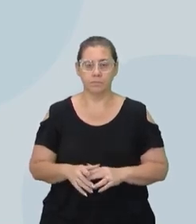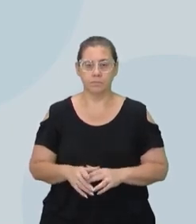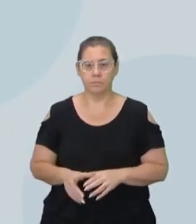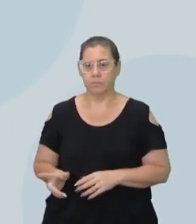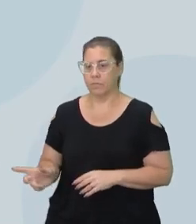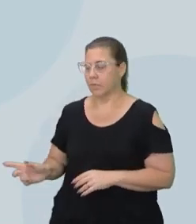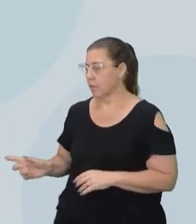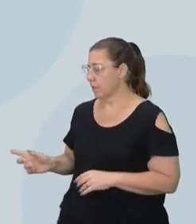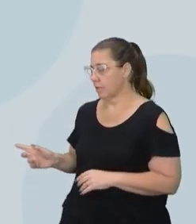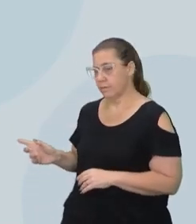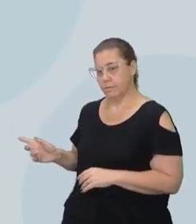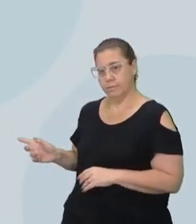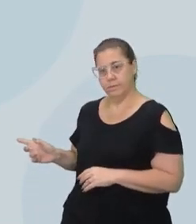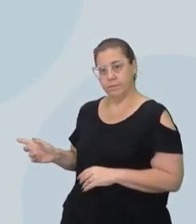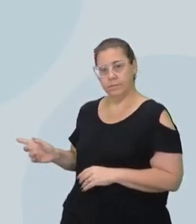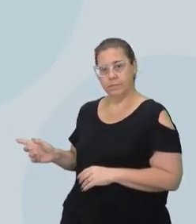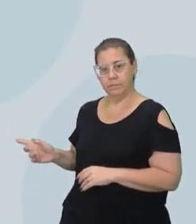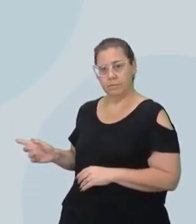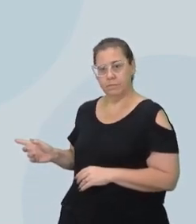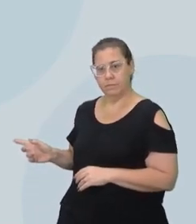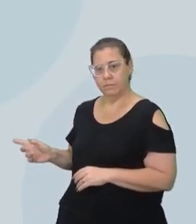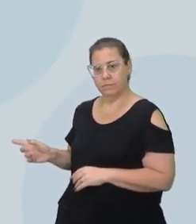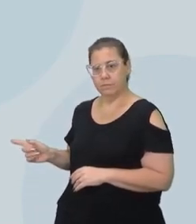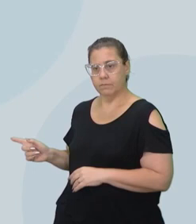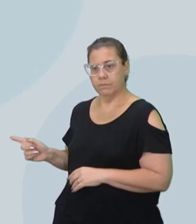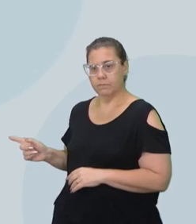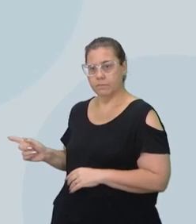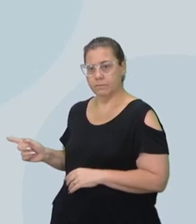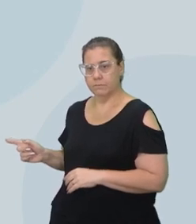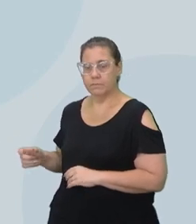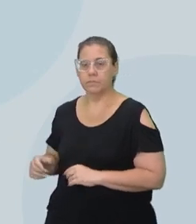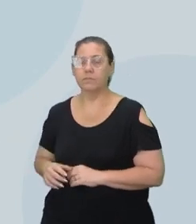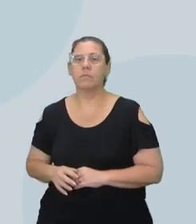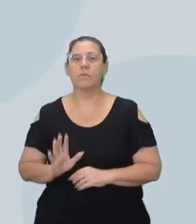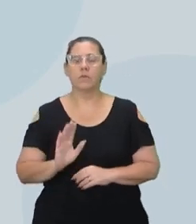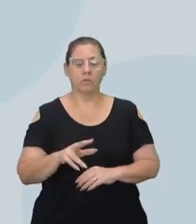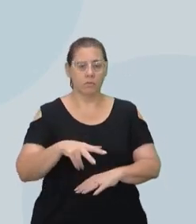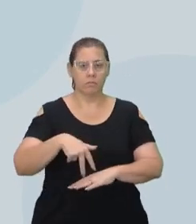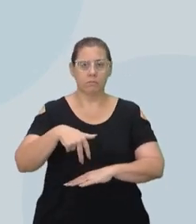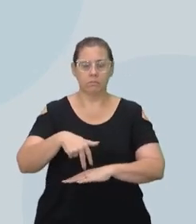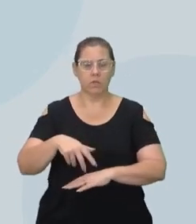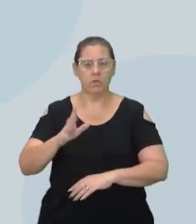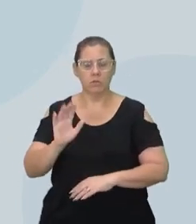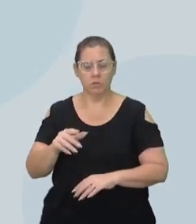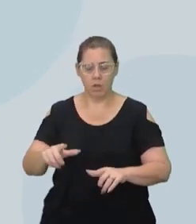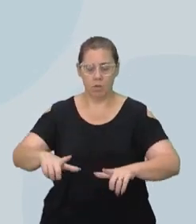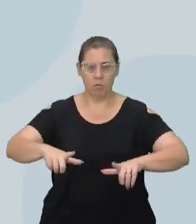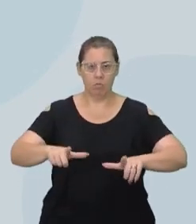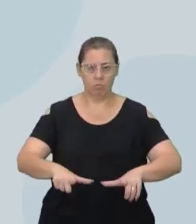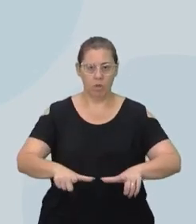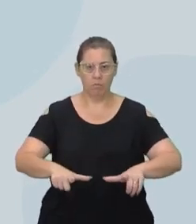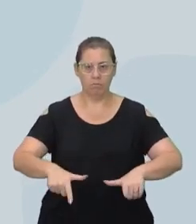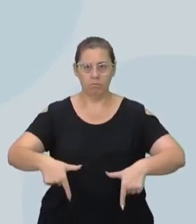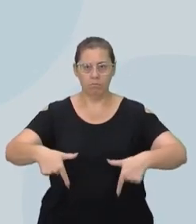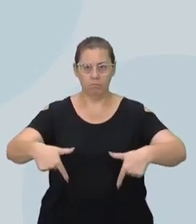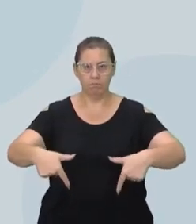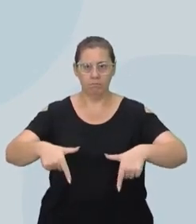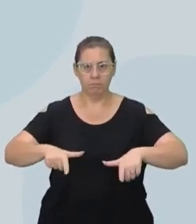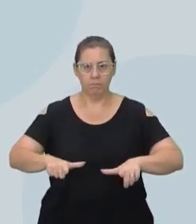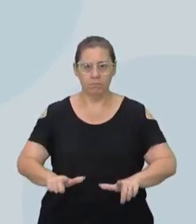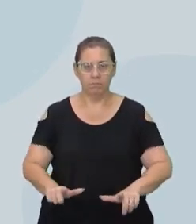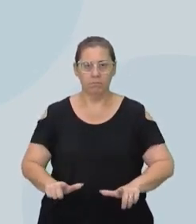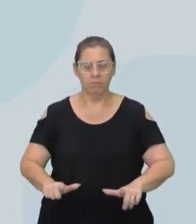madeira. Então, ó, esse daqui é o palco, né? Ele já deu a dica aí que é um trapézio.